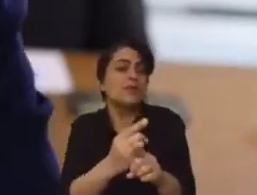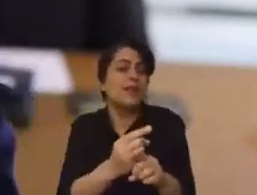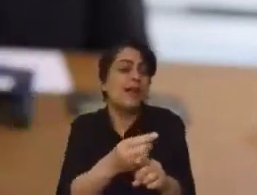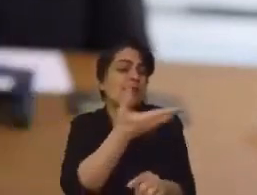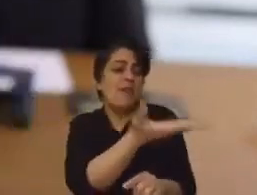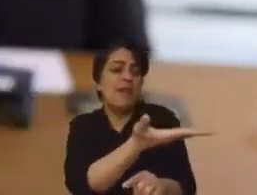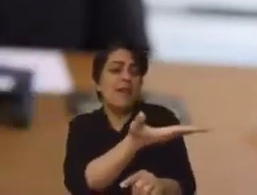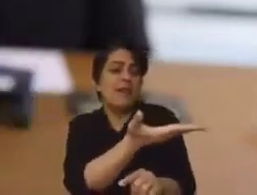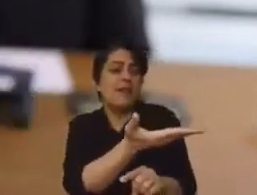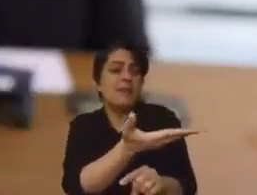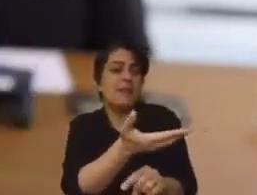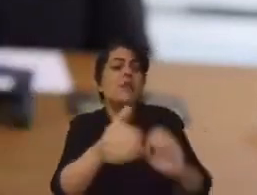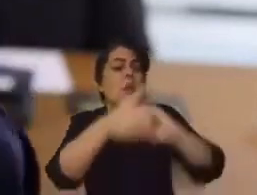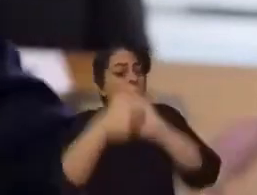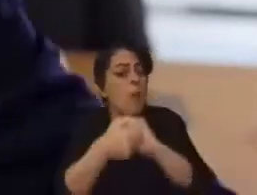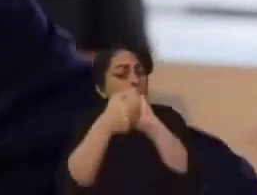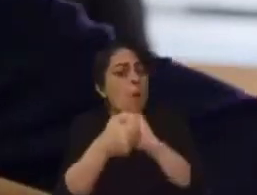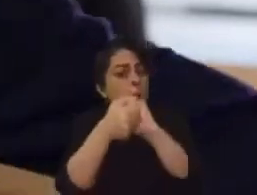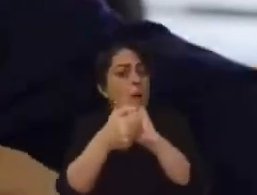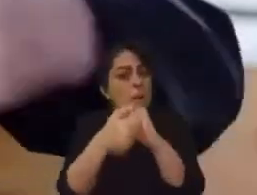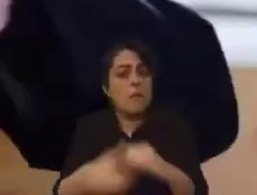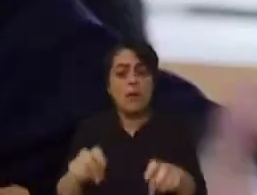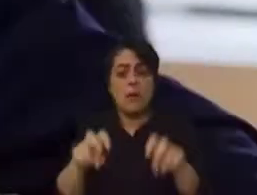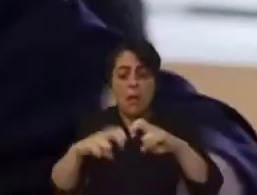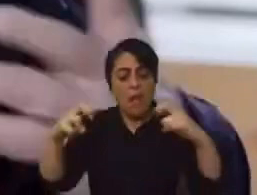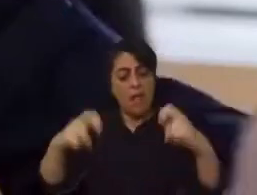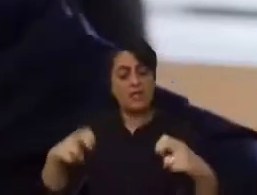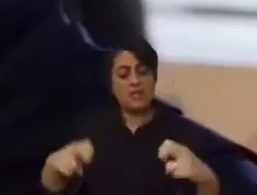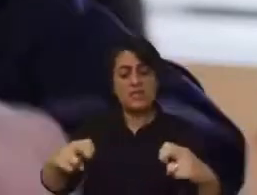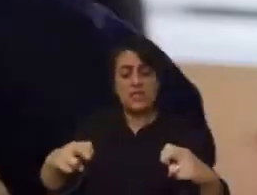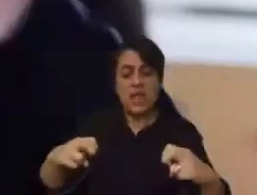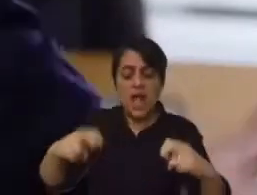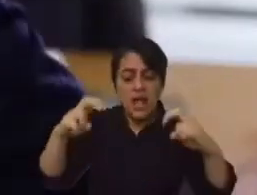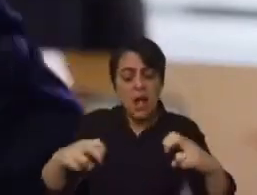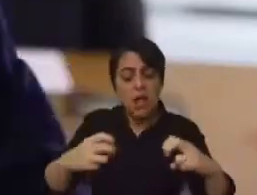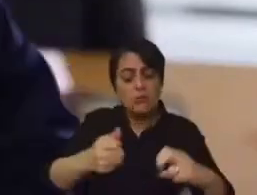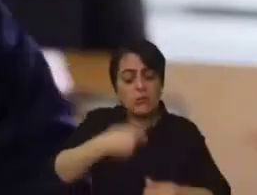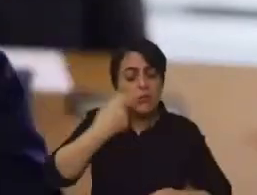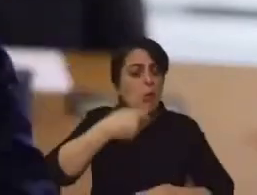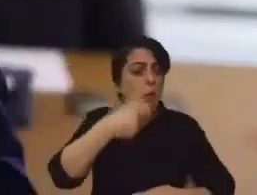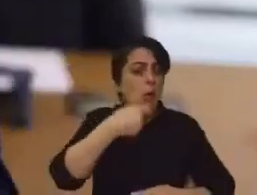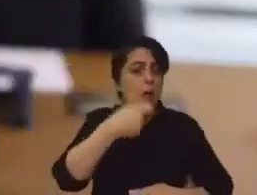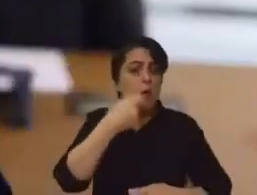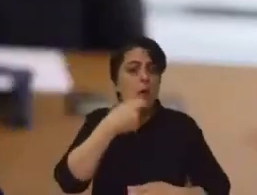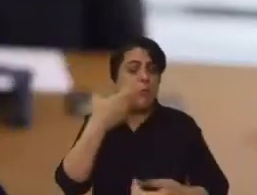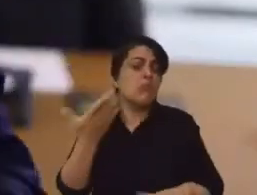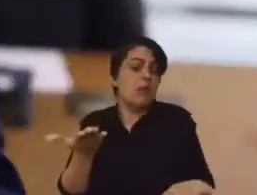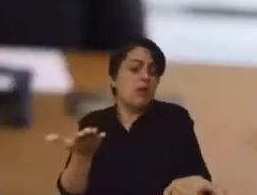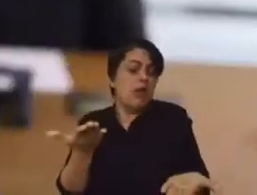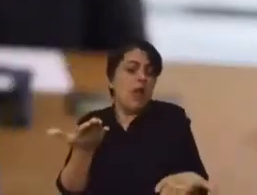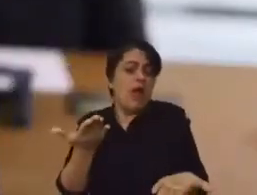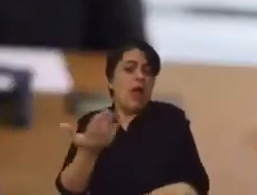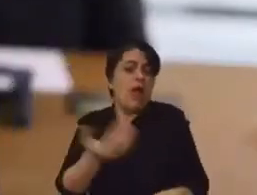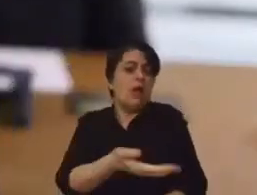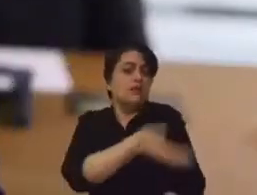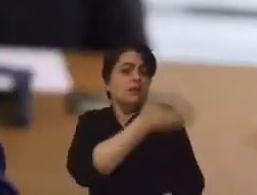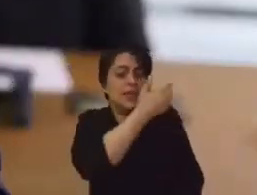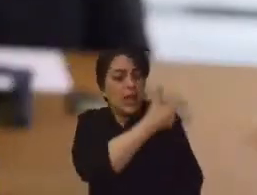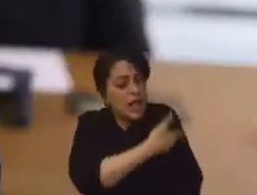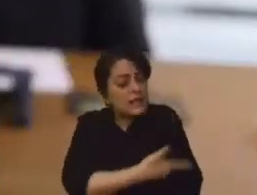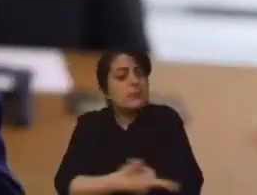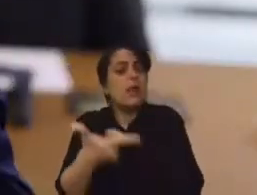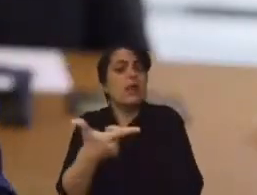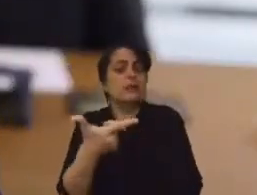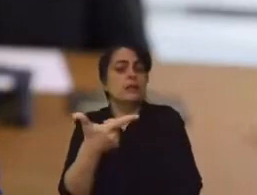mesa e você estava na mesa do lado e ia comer da forma mais humanizada e mais civilizada, todo mundo se respeitando,